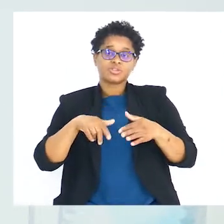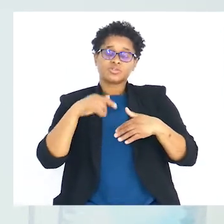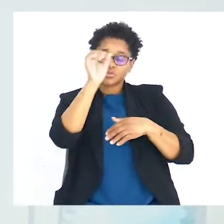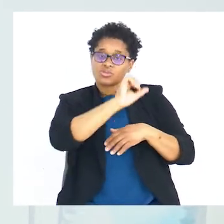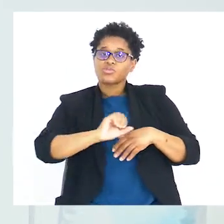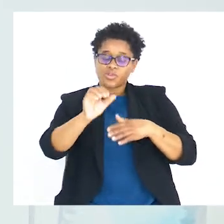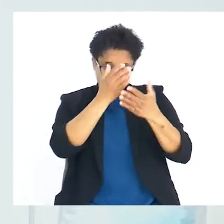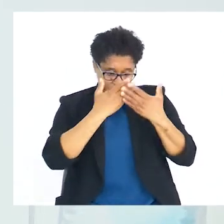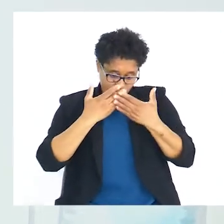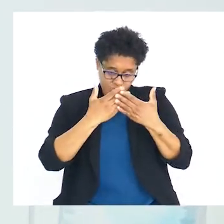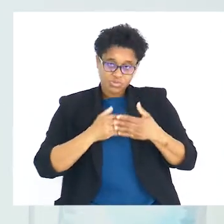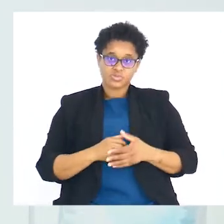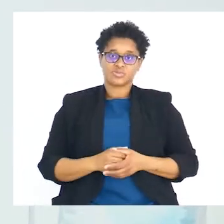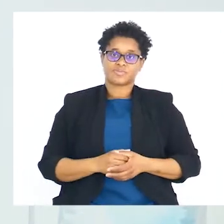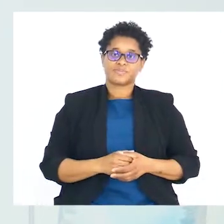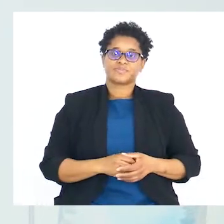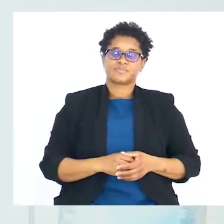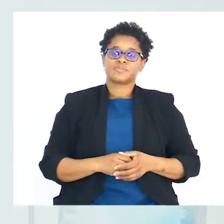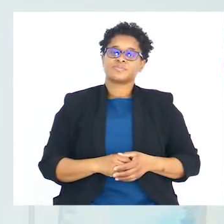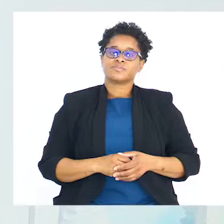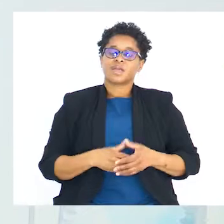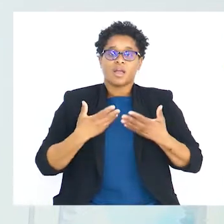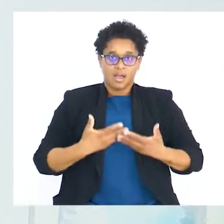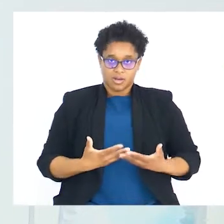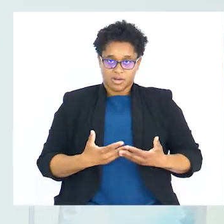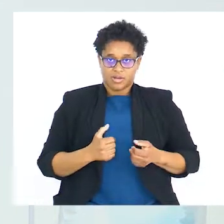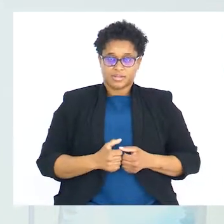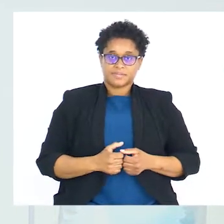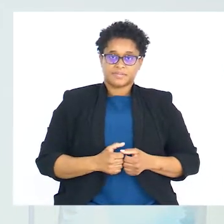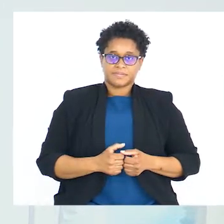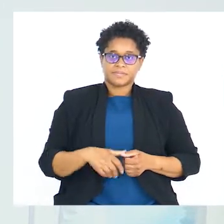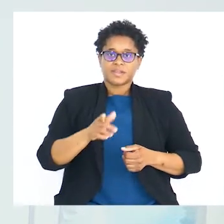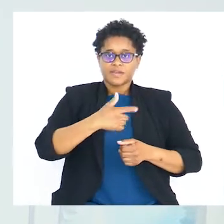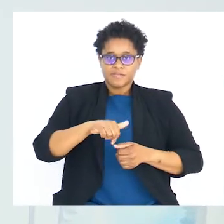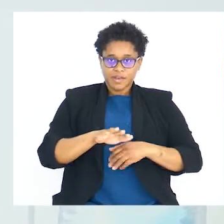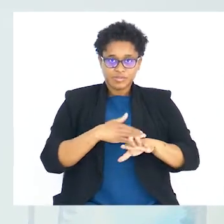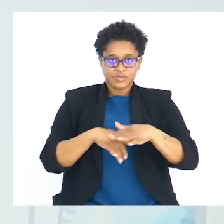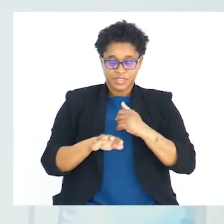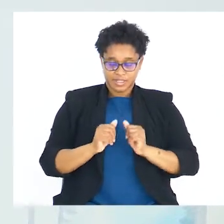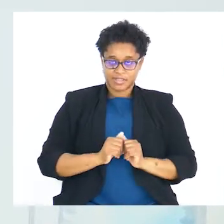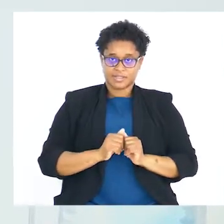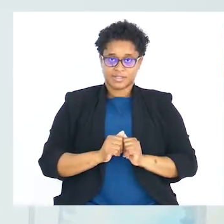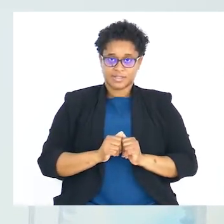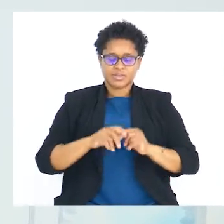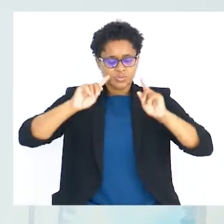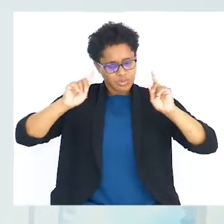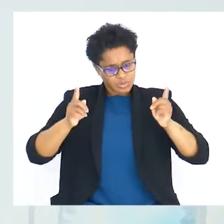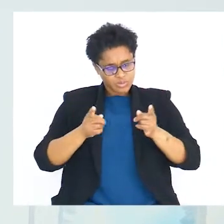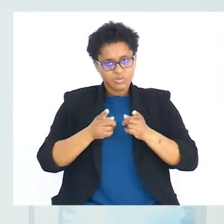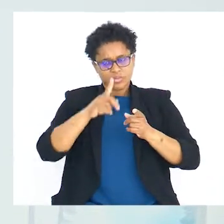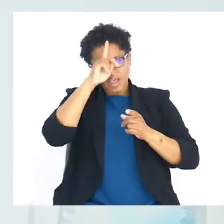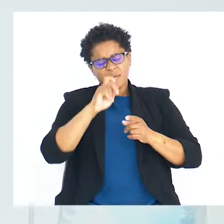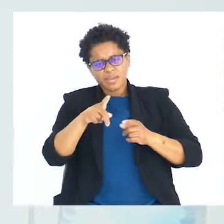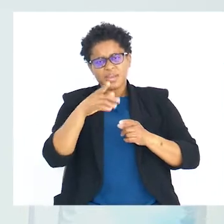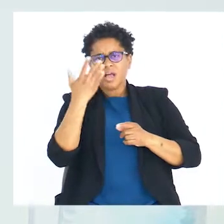vossos estudos. Por agora, vamos fazer a recapitulação da